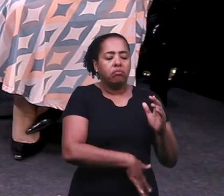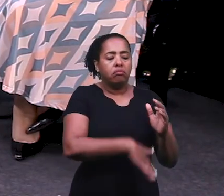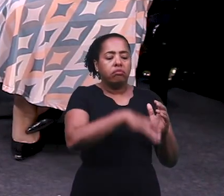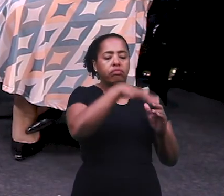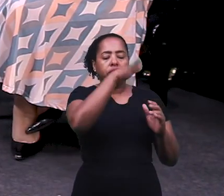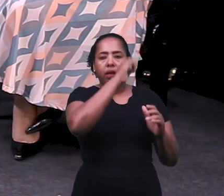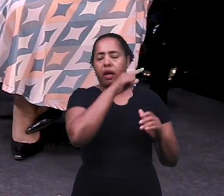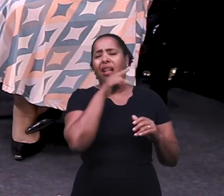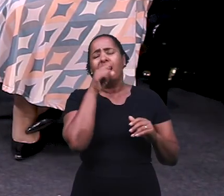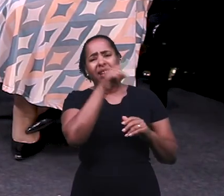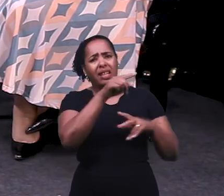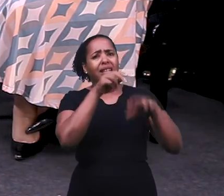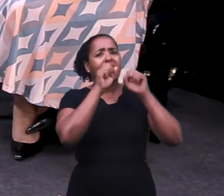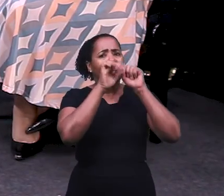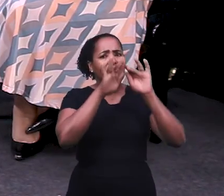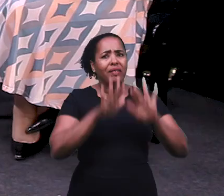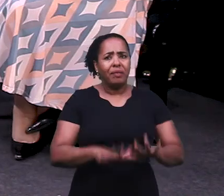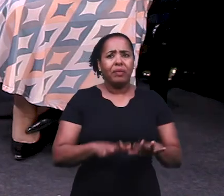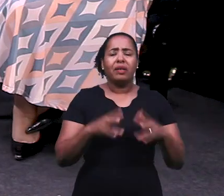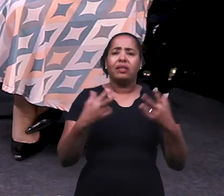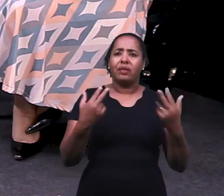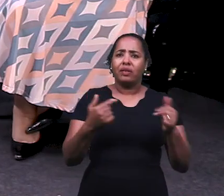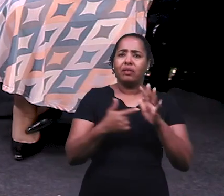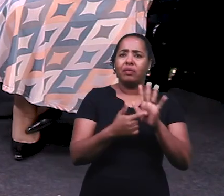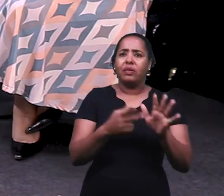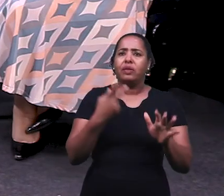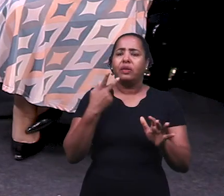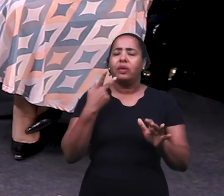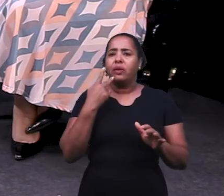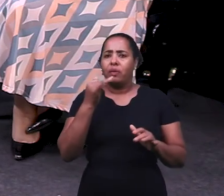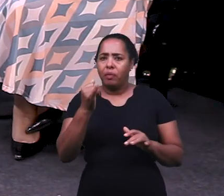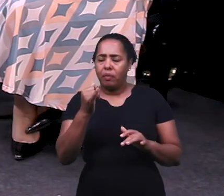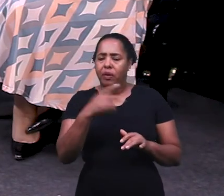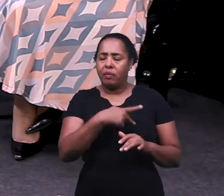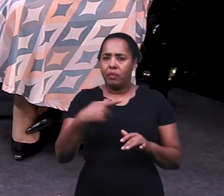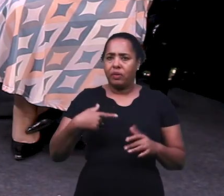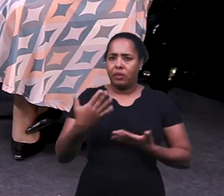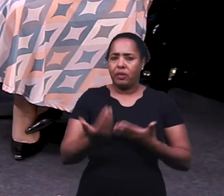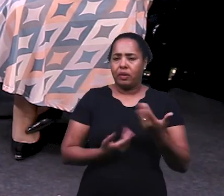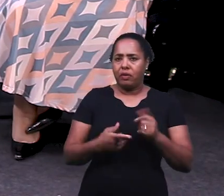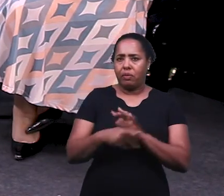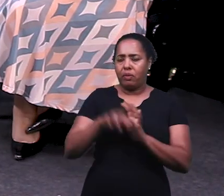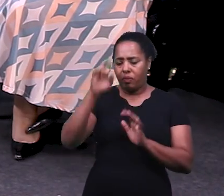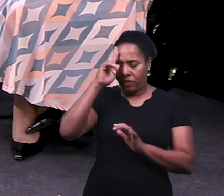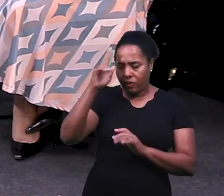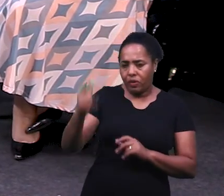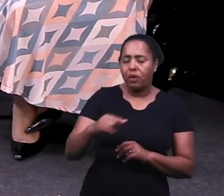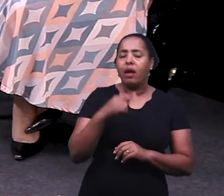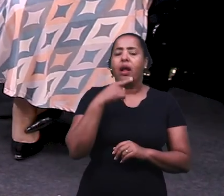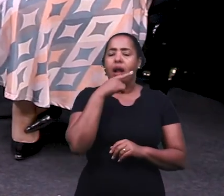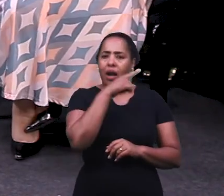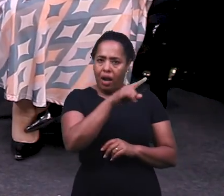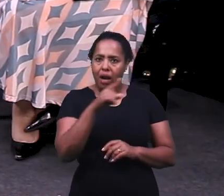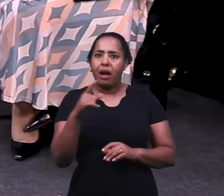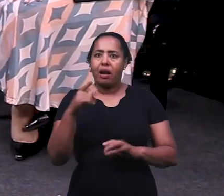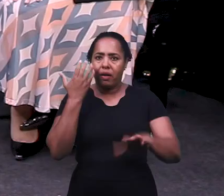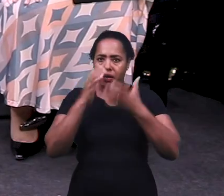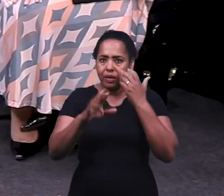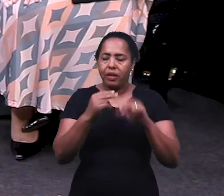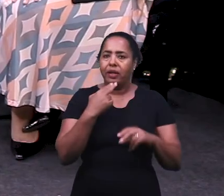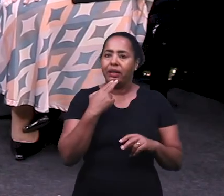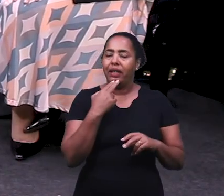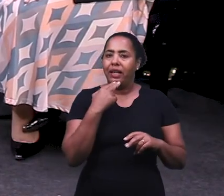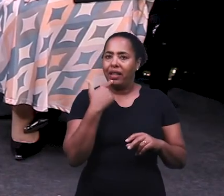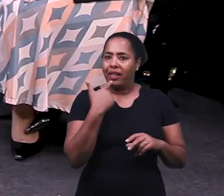fui criada lá. Assim, é uma bênção a igreja lá, né? Igual você falou, meu pai é um pastor, um servo do Senhor. Os